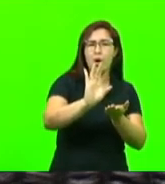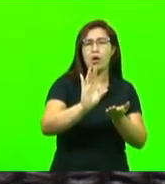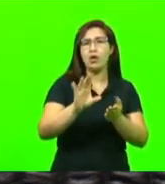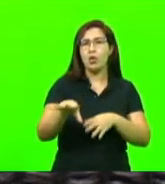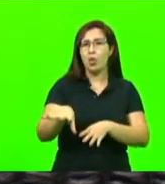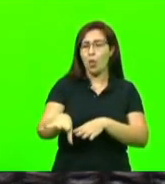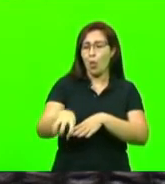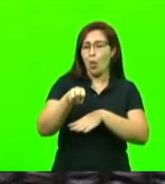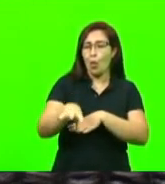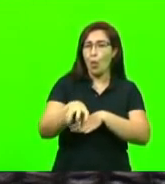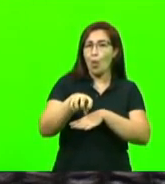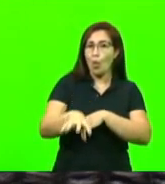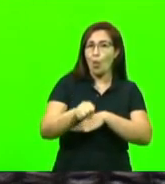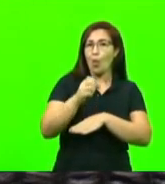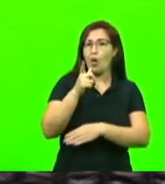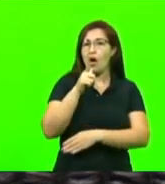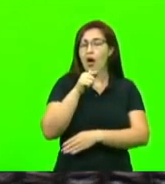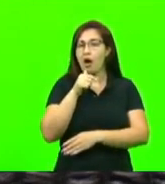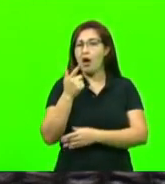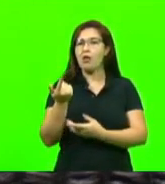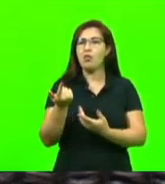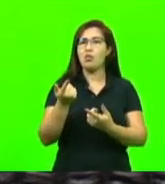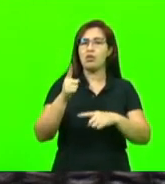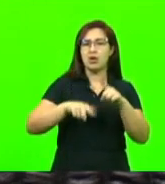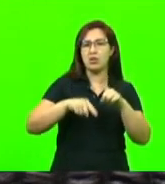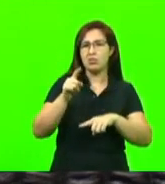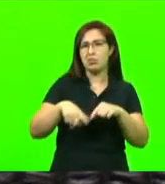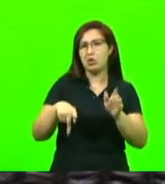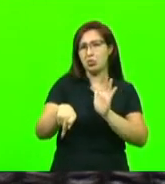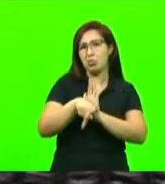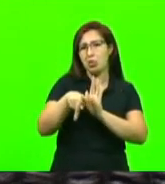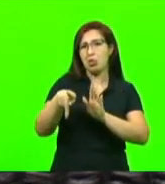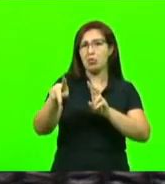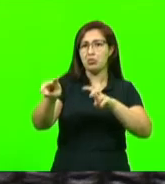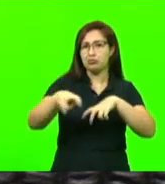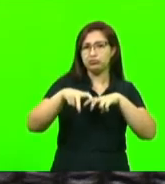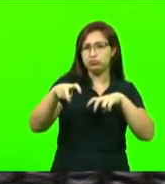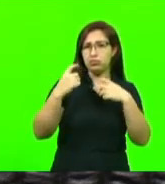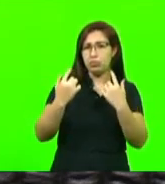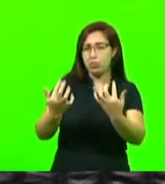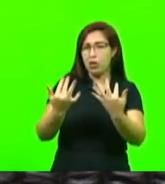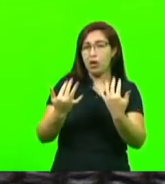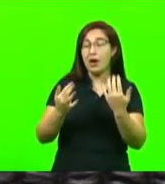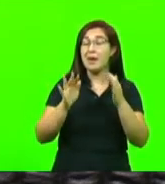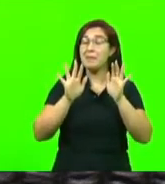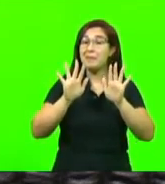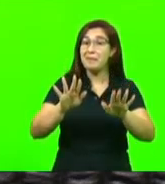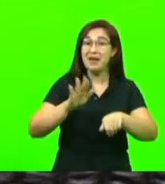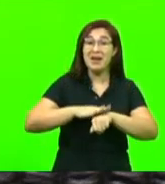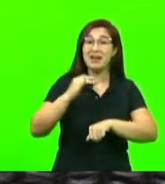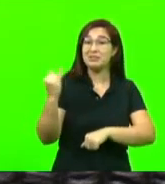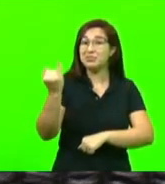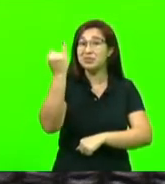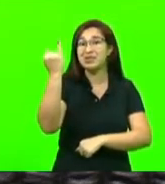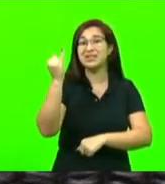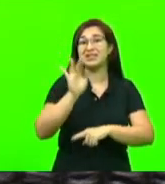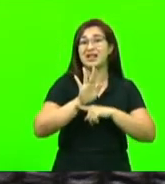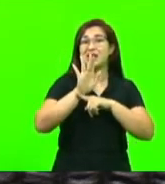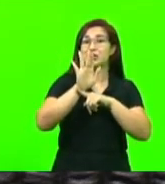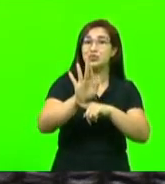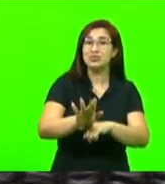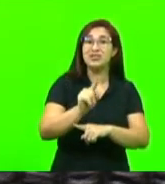água, um equipamento agrícola, isso é importante. Mas fundamental mesmo é que os auxílios cheguem lá na